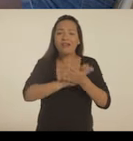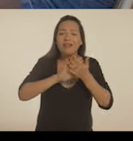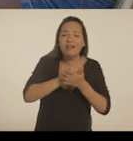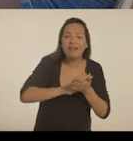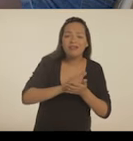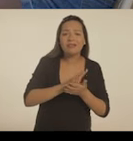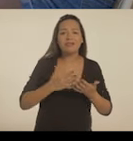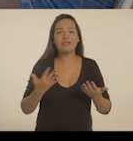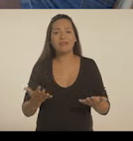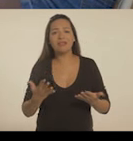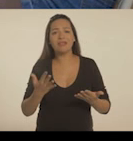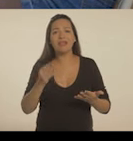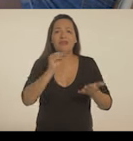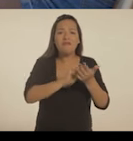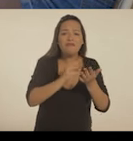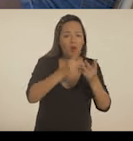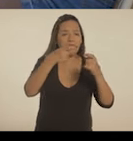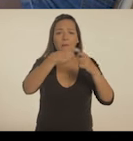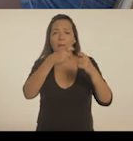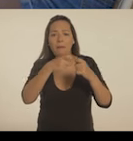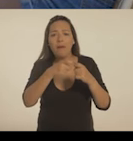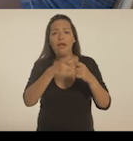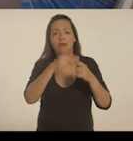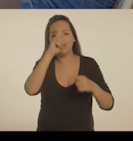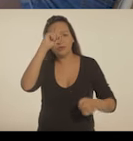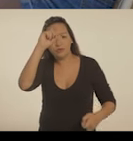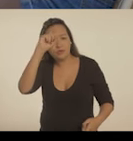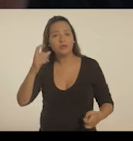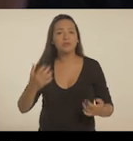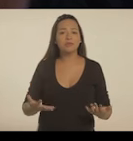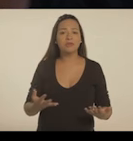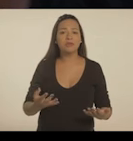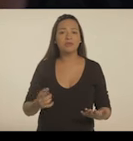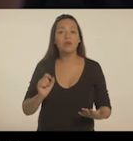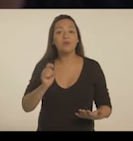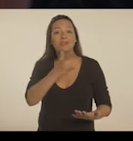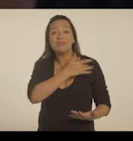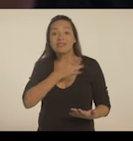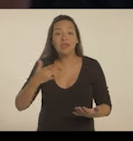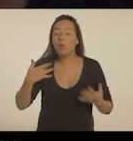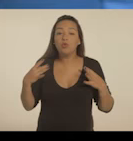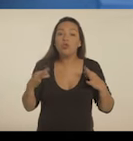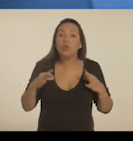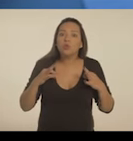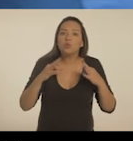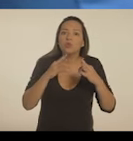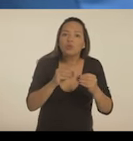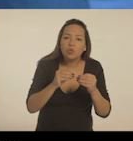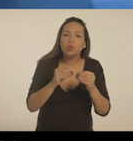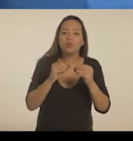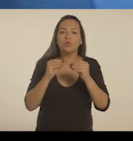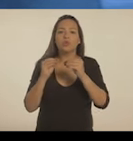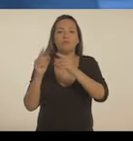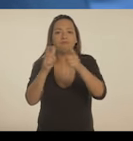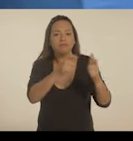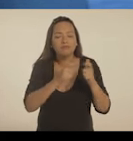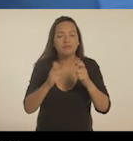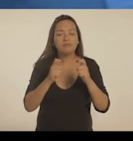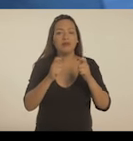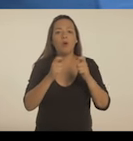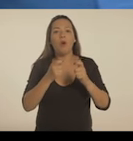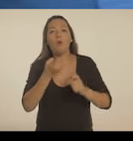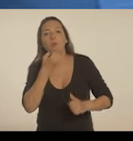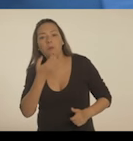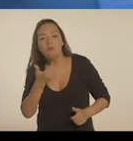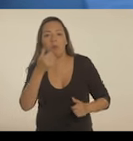lixo, as escolas têm cheio de problema, o posto de saúde está faltando médico. Mas, na verdade, o que a gente chama de saúde é toda a sua qualidade de vida, todo lugar que